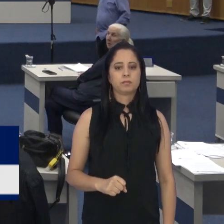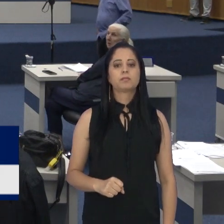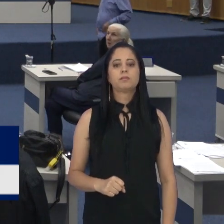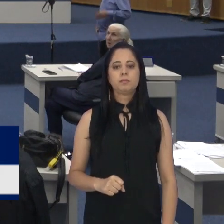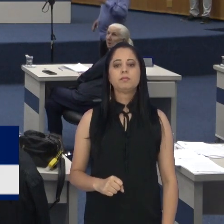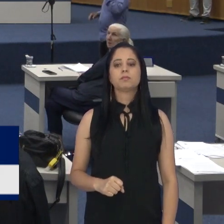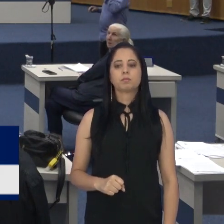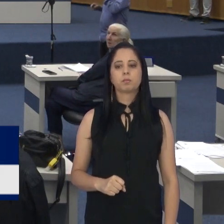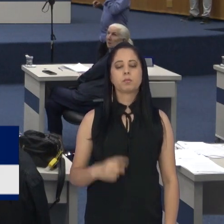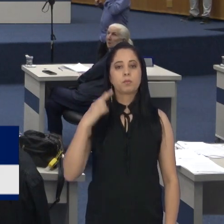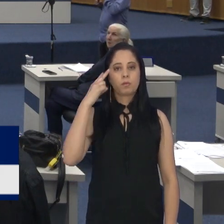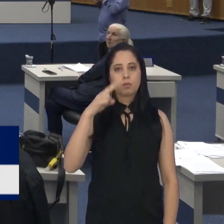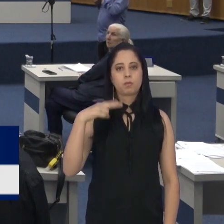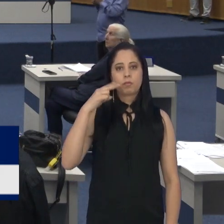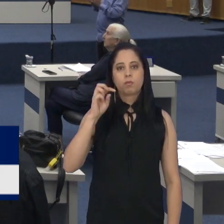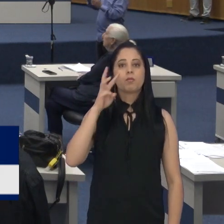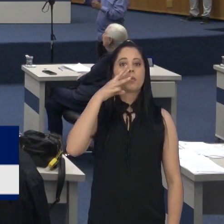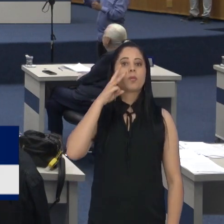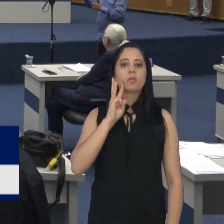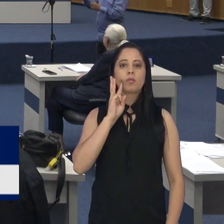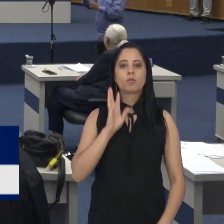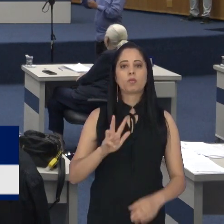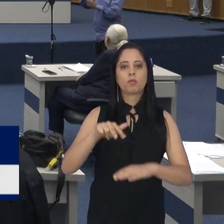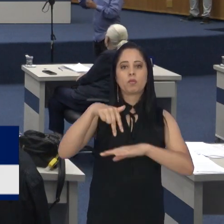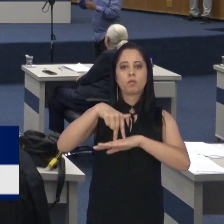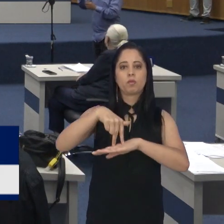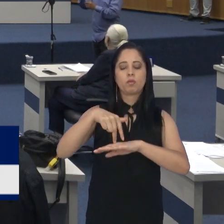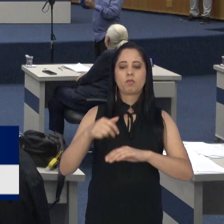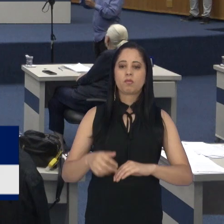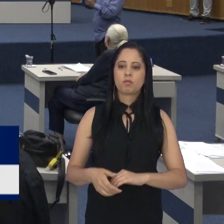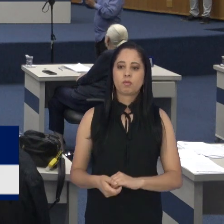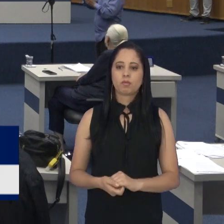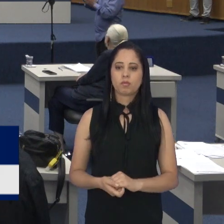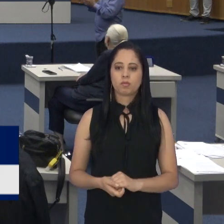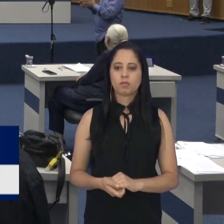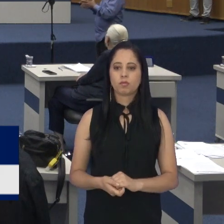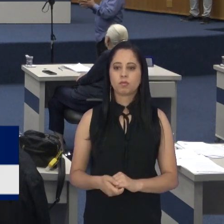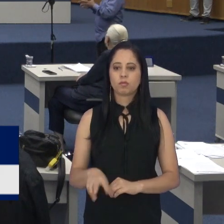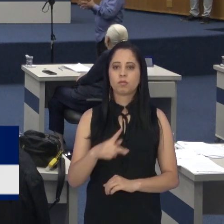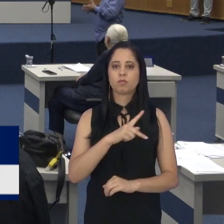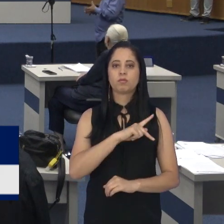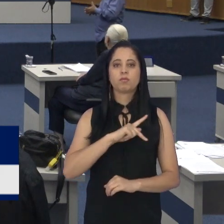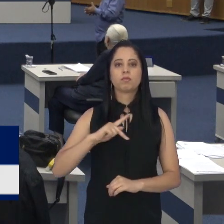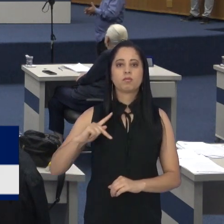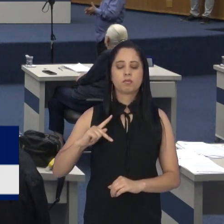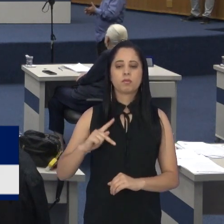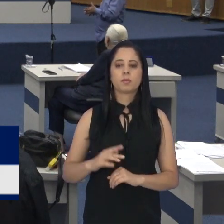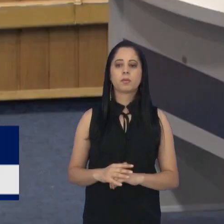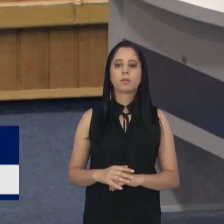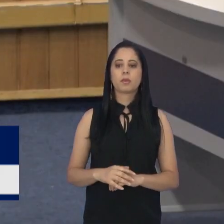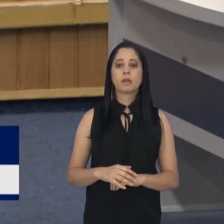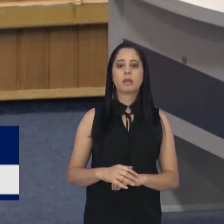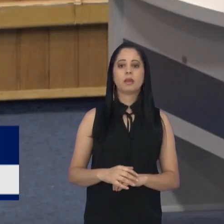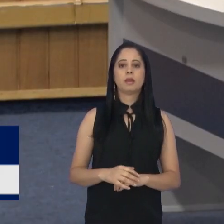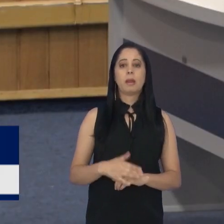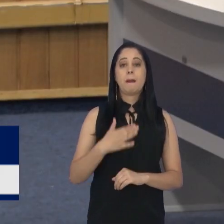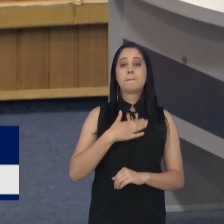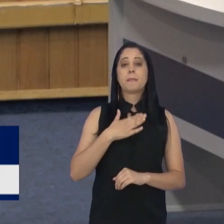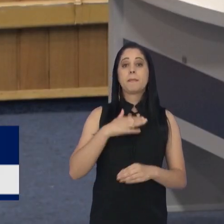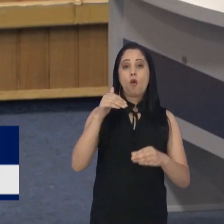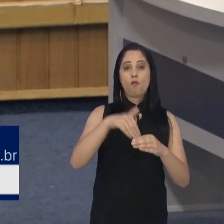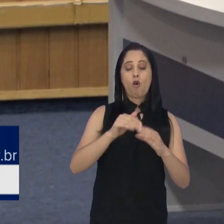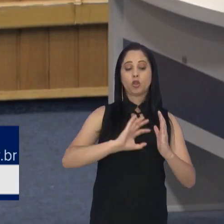Encaminhamento de votação, o vereador Walter Hayashi. Senhor presidente, eu encaminho o voto pelo